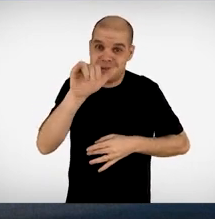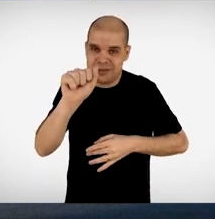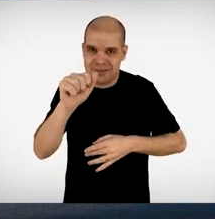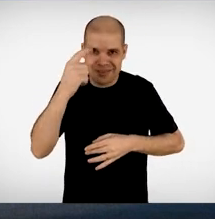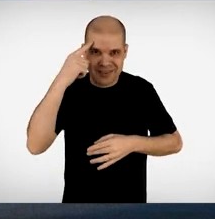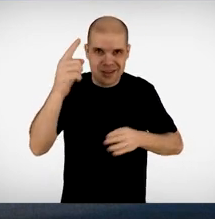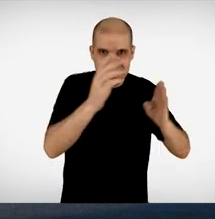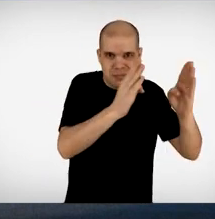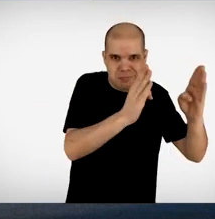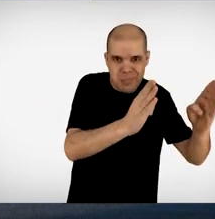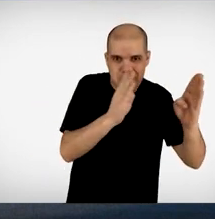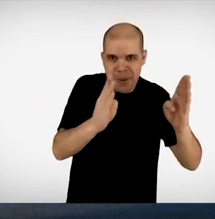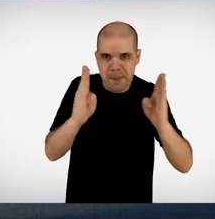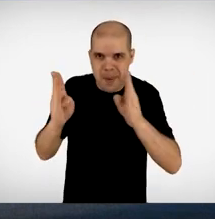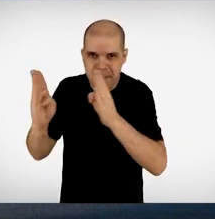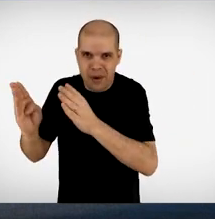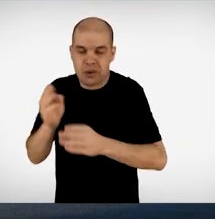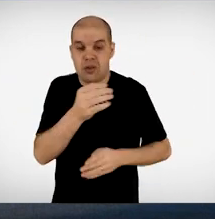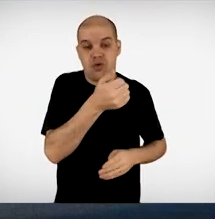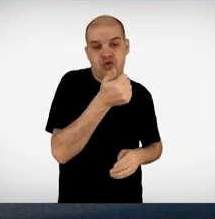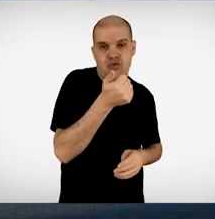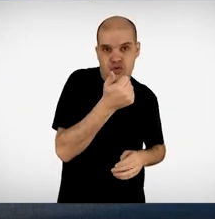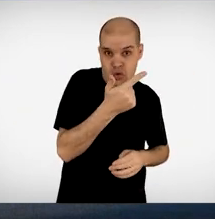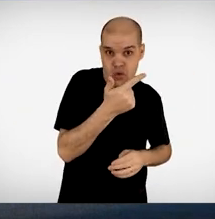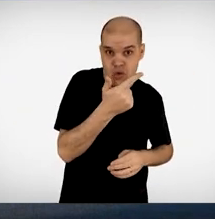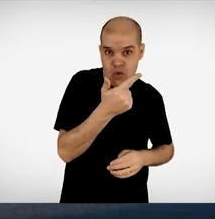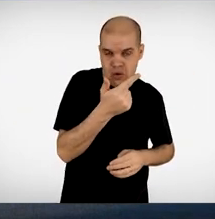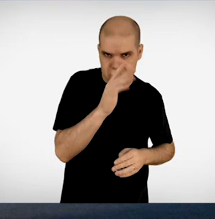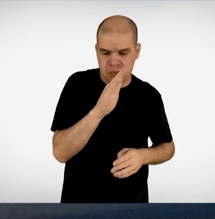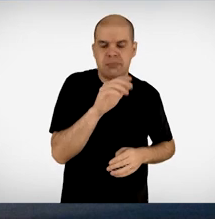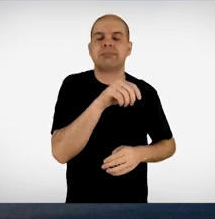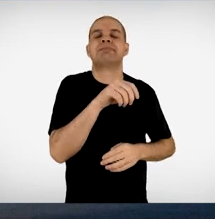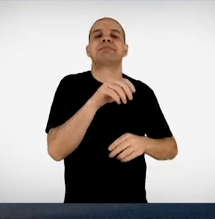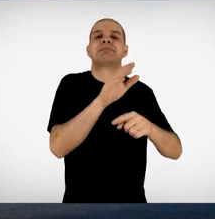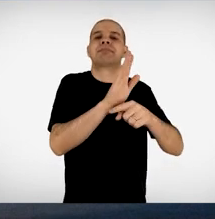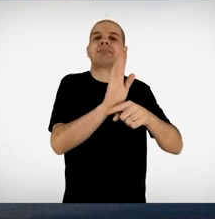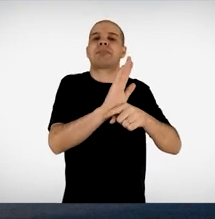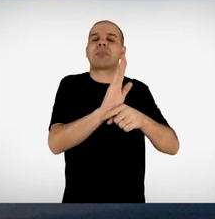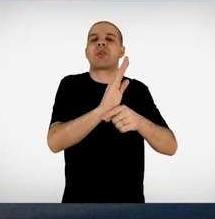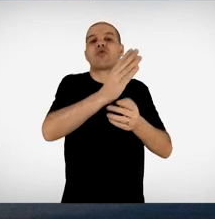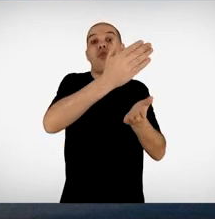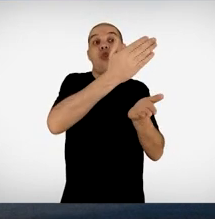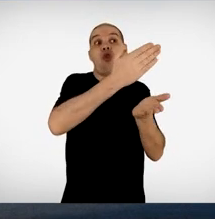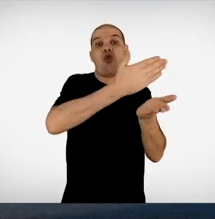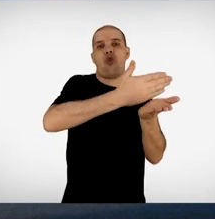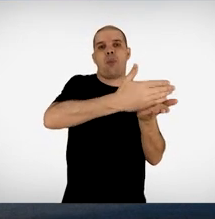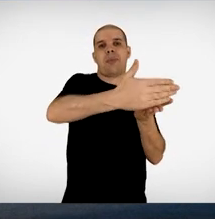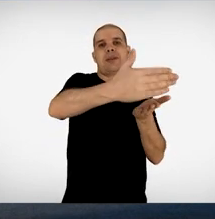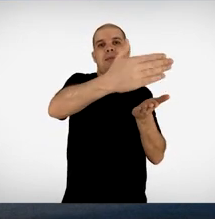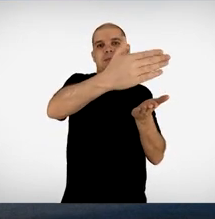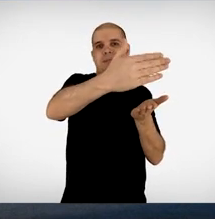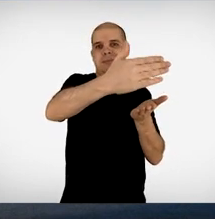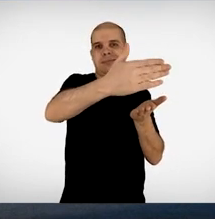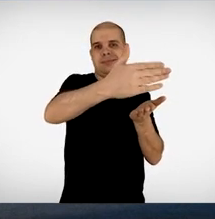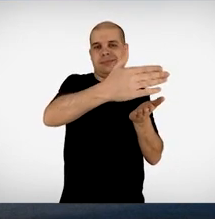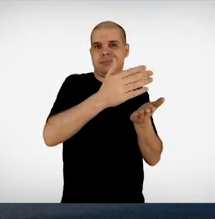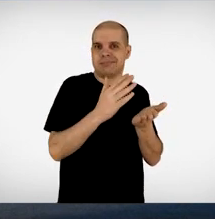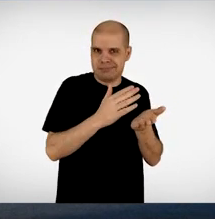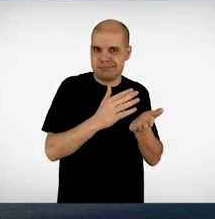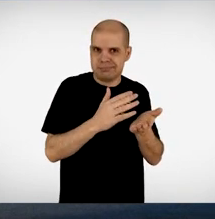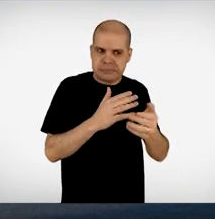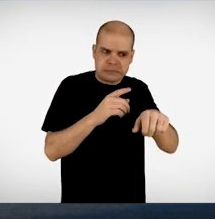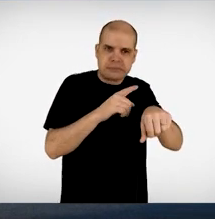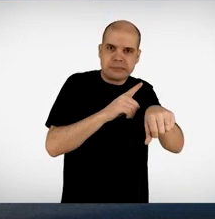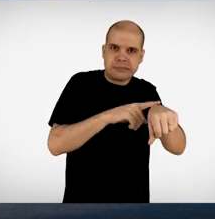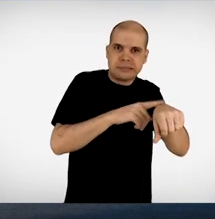que vão ser 12 capítulos, um prólogo e um epílogo. Então, é um filme que já fala de onde que ele parte, e ele parte do tempo. E